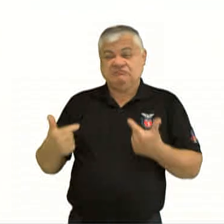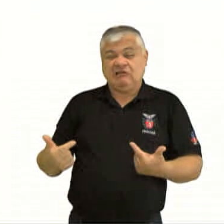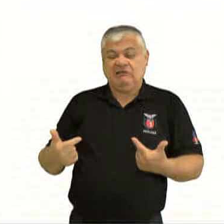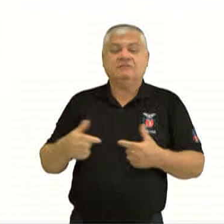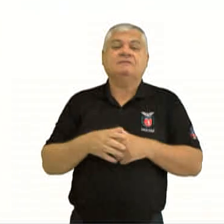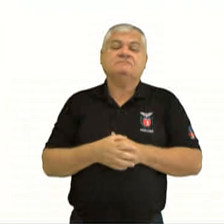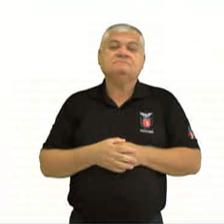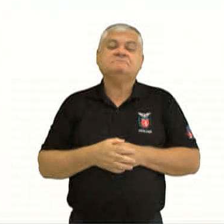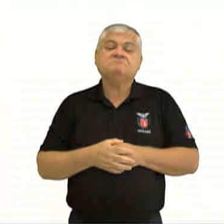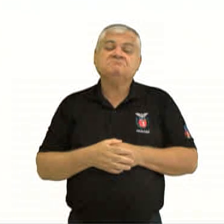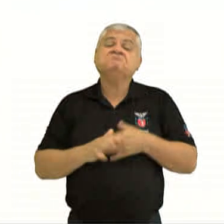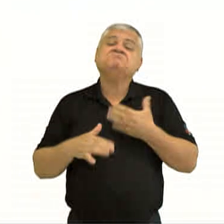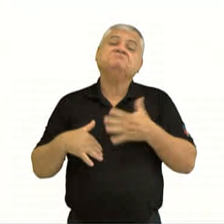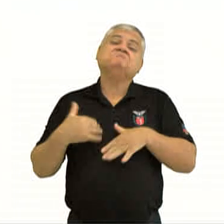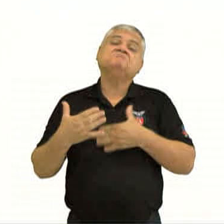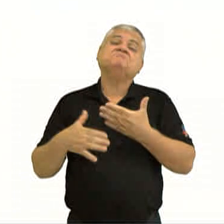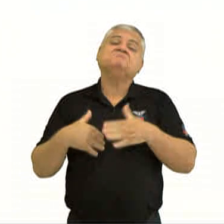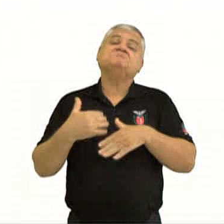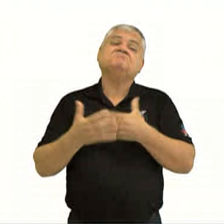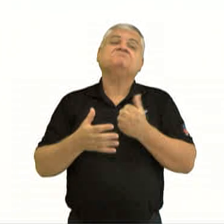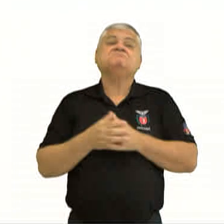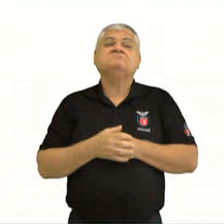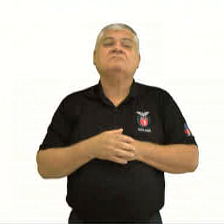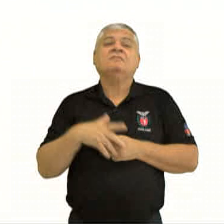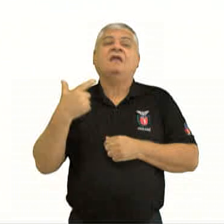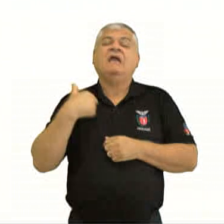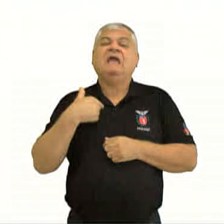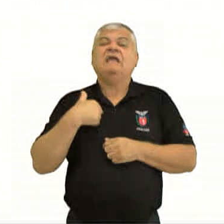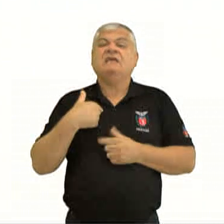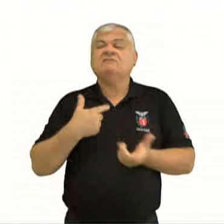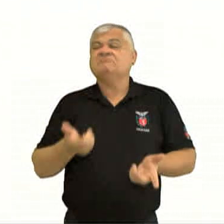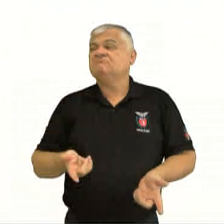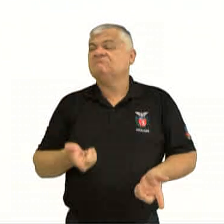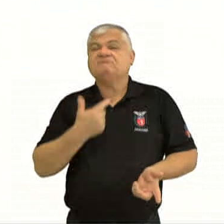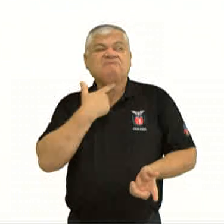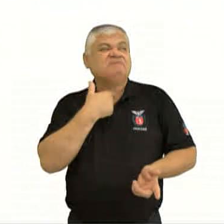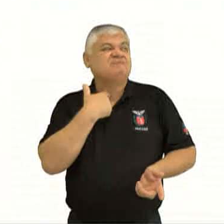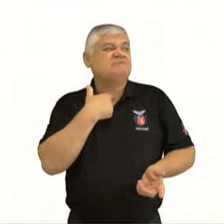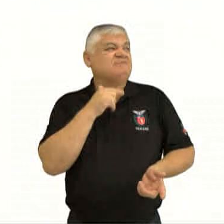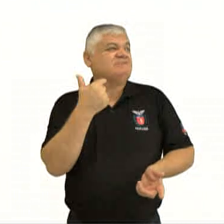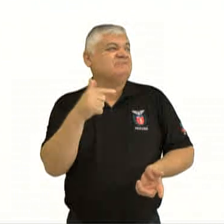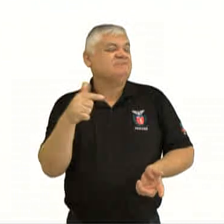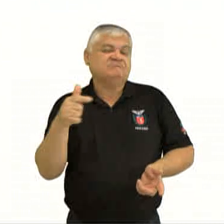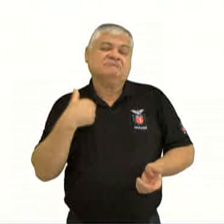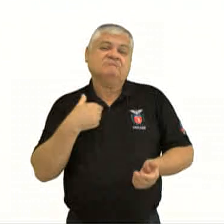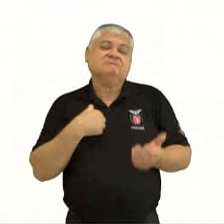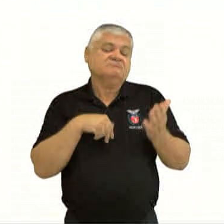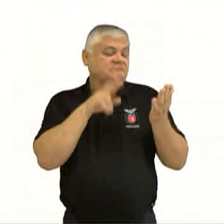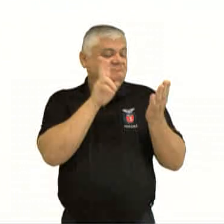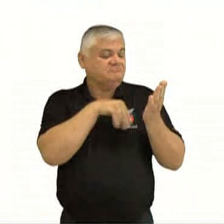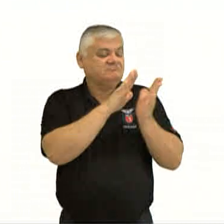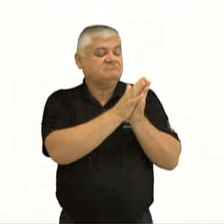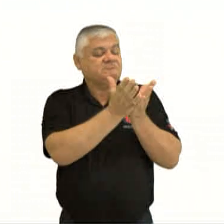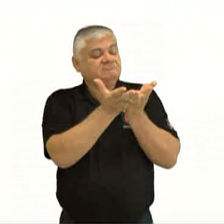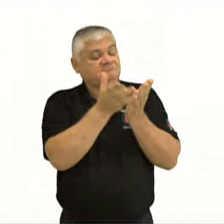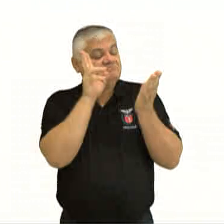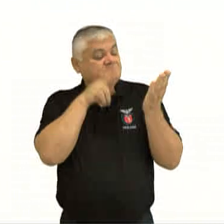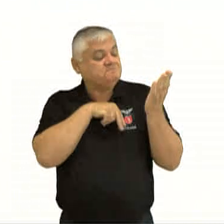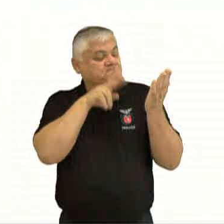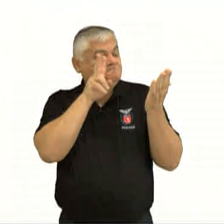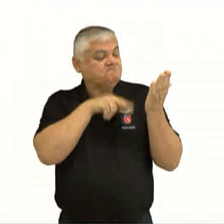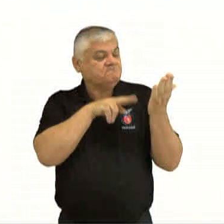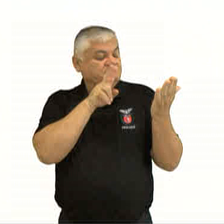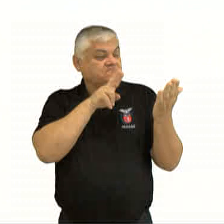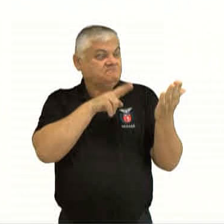Foi por isso, com a maior má vontade, que comecei a leitura do romance de Visconde de Toné, de